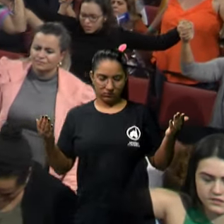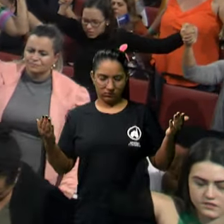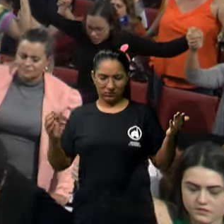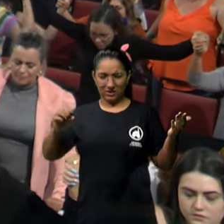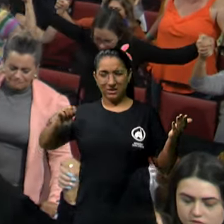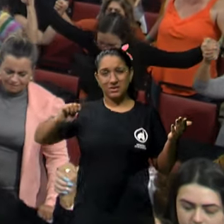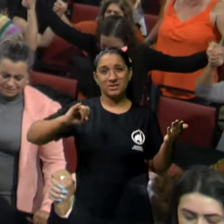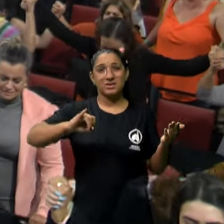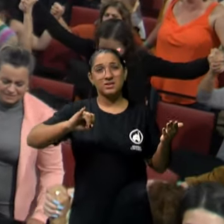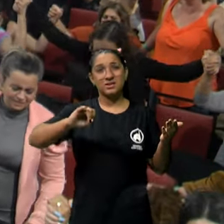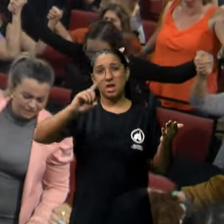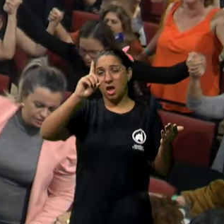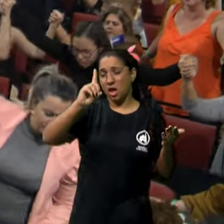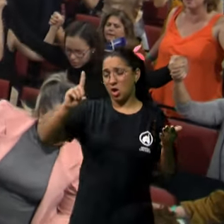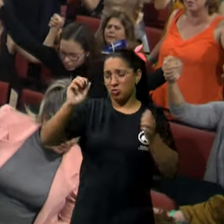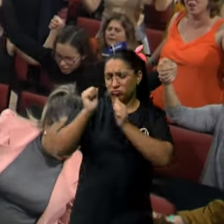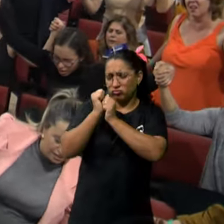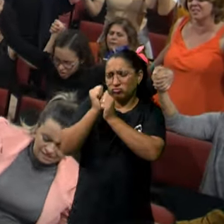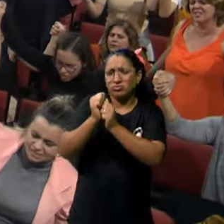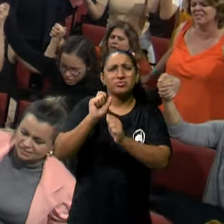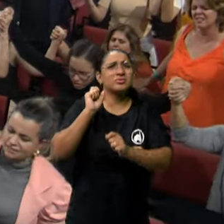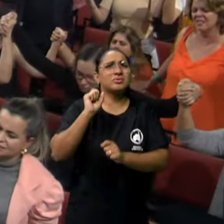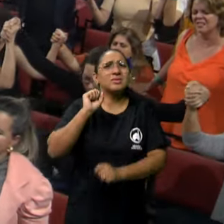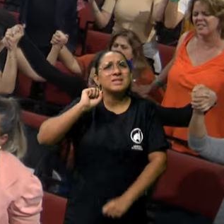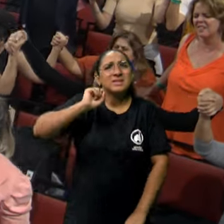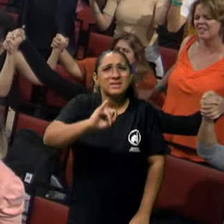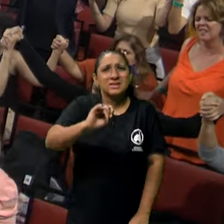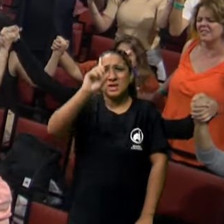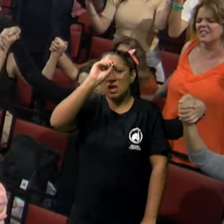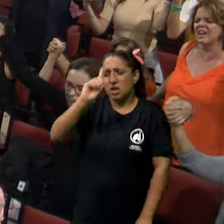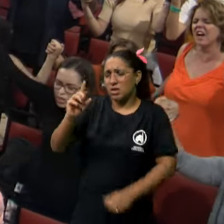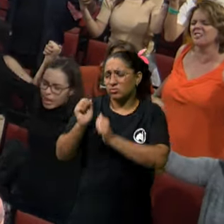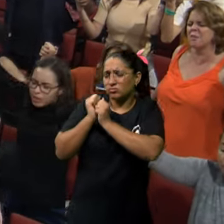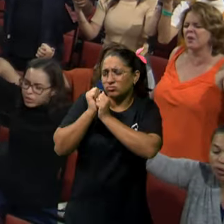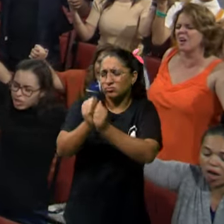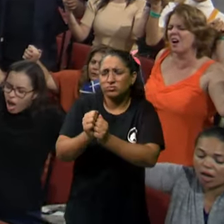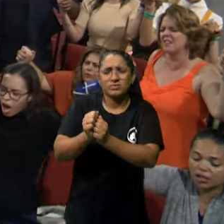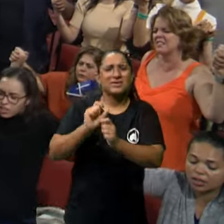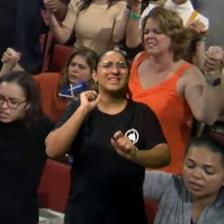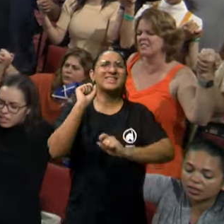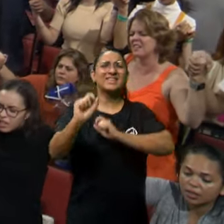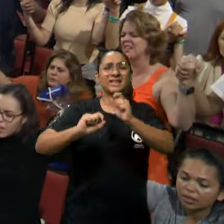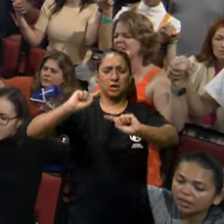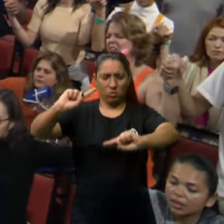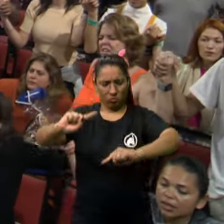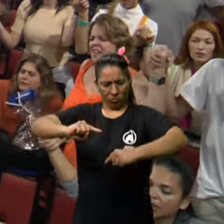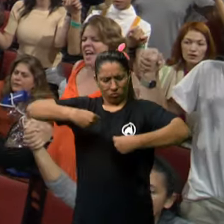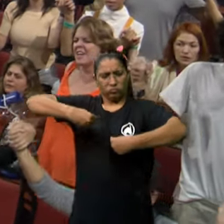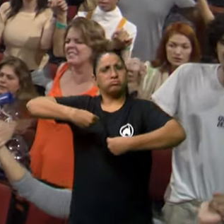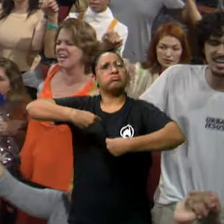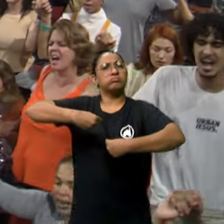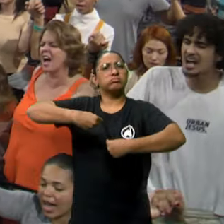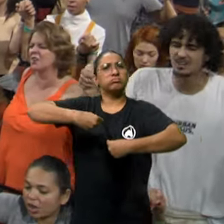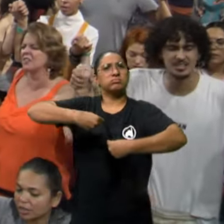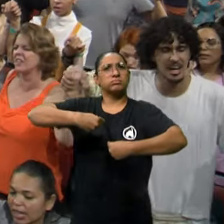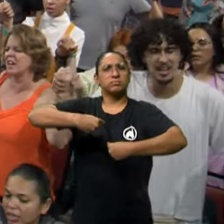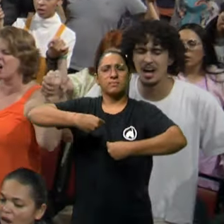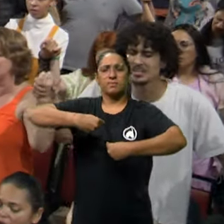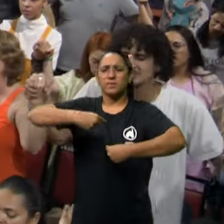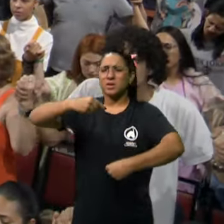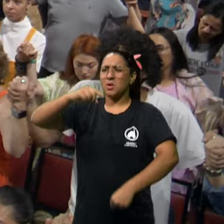Se Deus é por nós Se Deus é por nós quem será contra nós